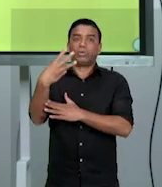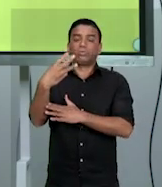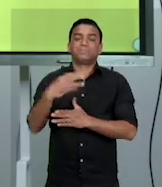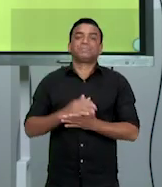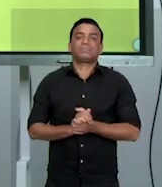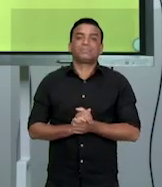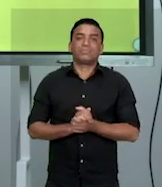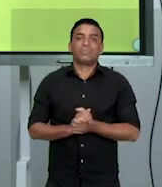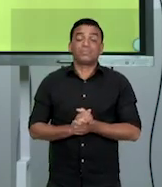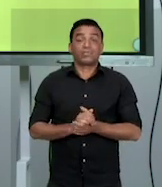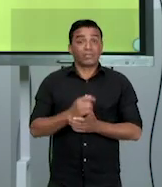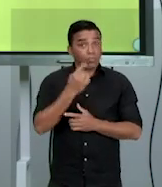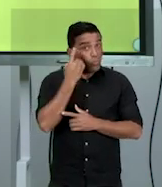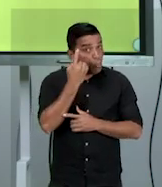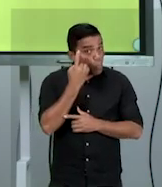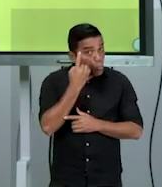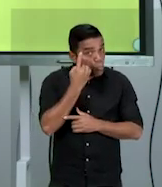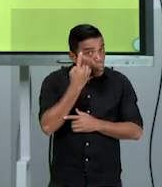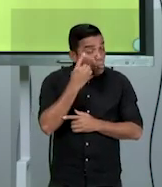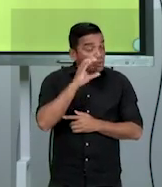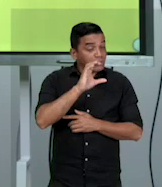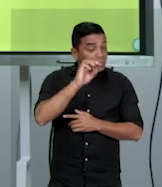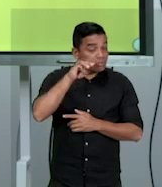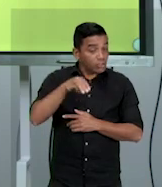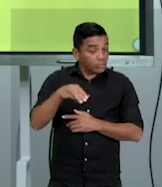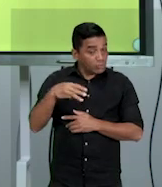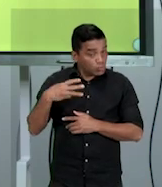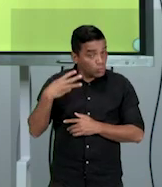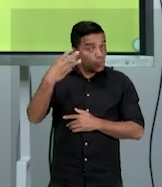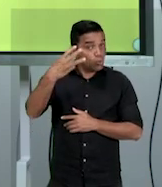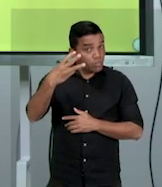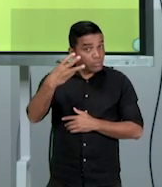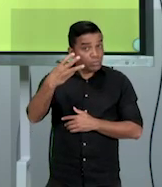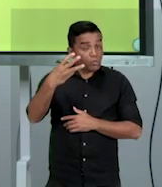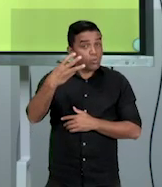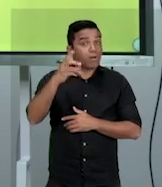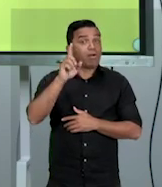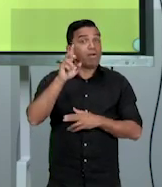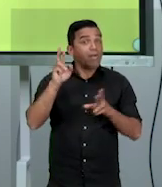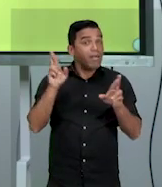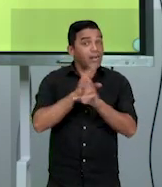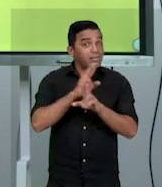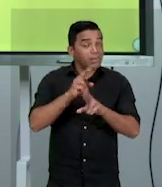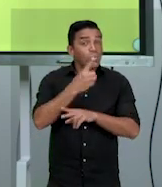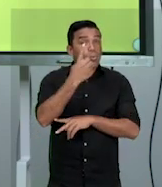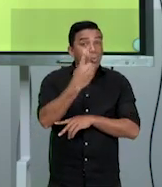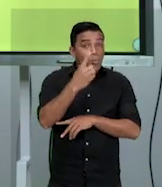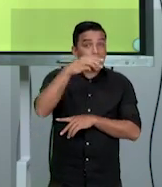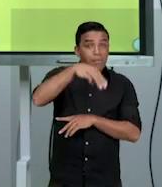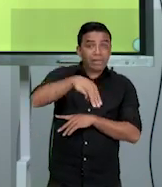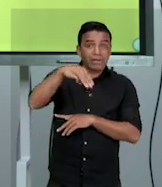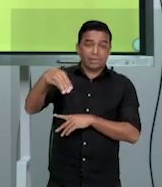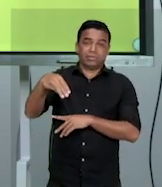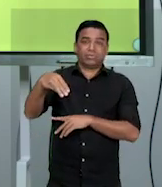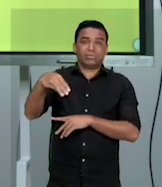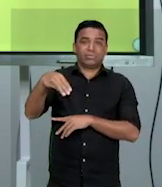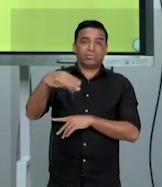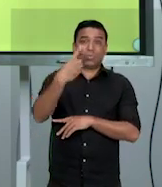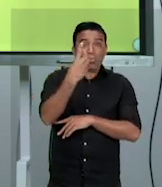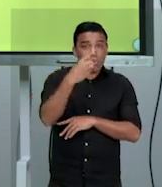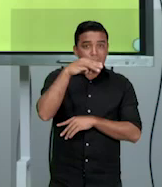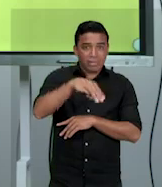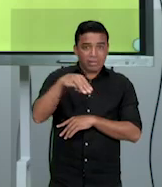1 centímetro cúbico corresponde a 1 mililitro. Então, eu posso fazer